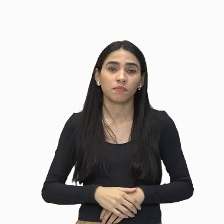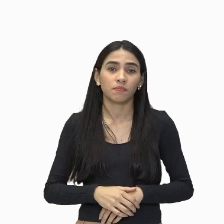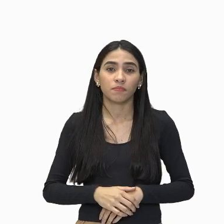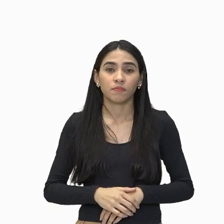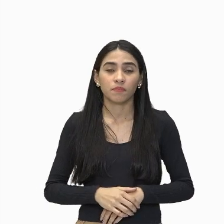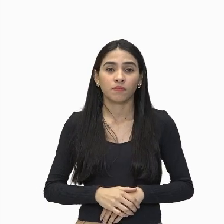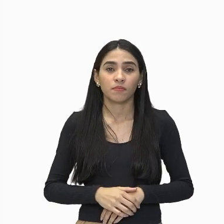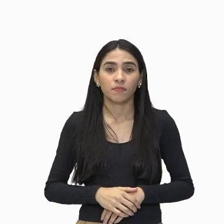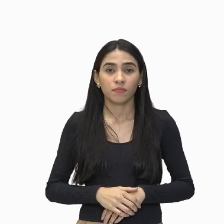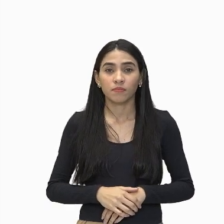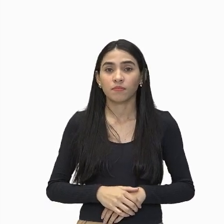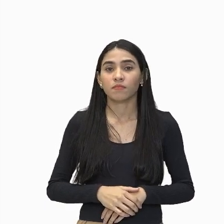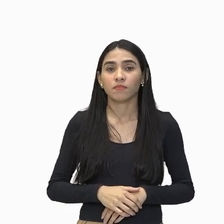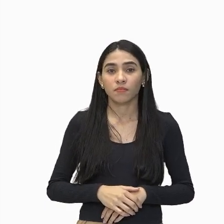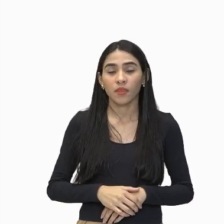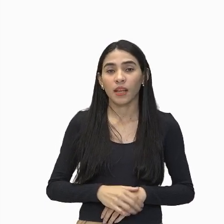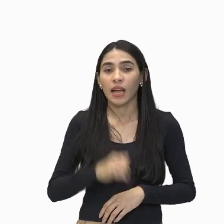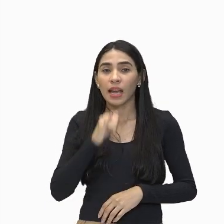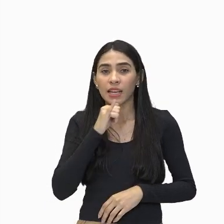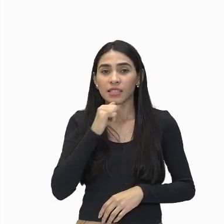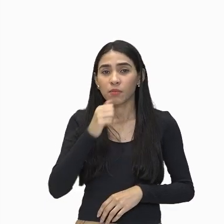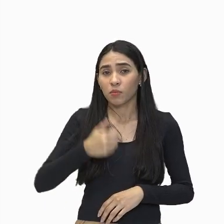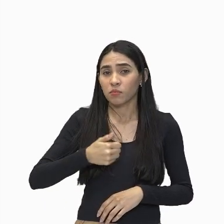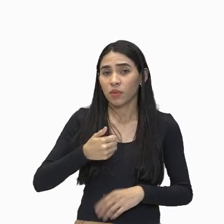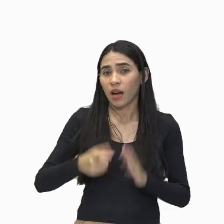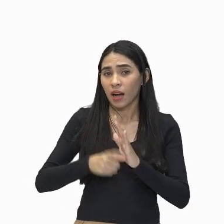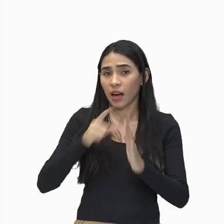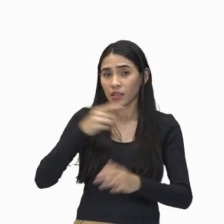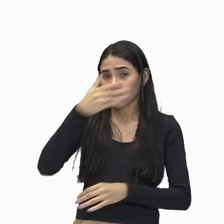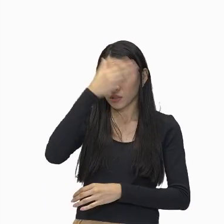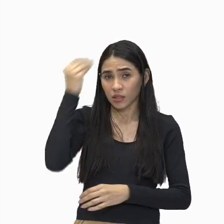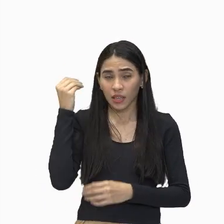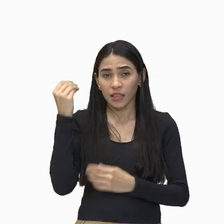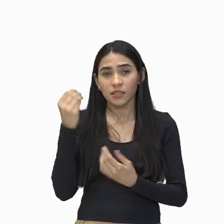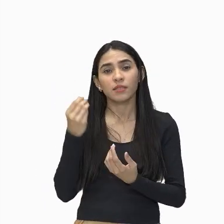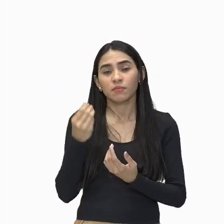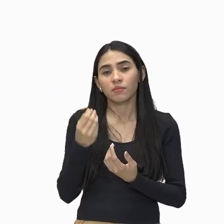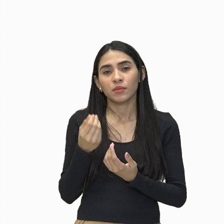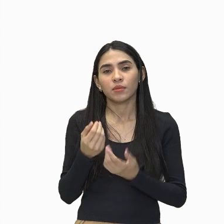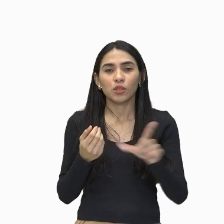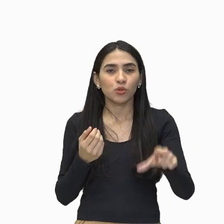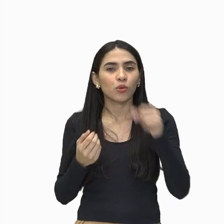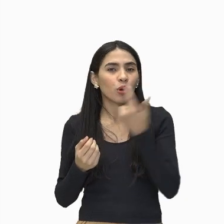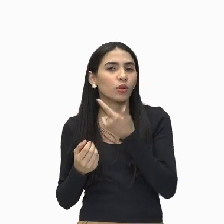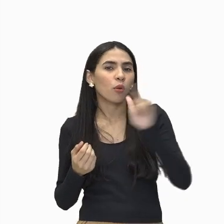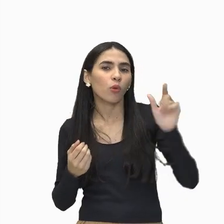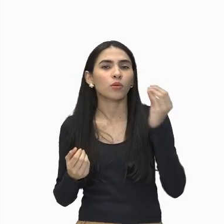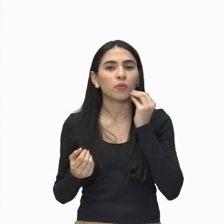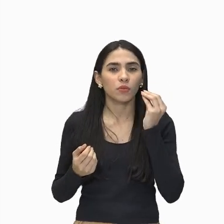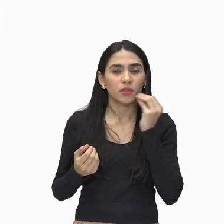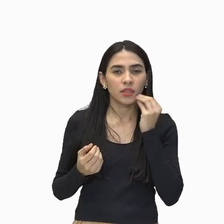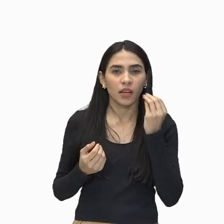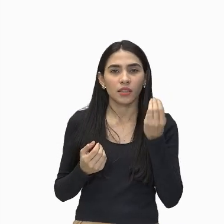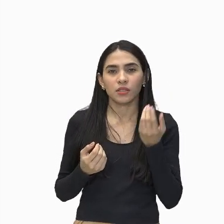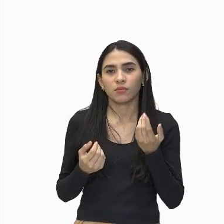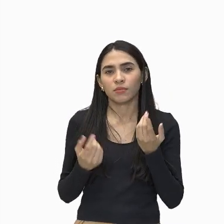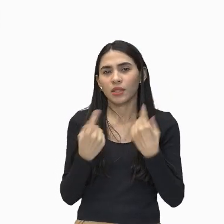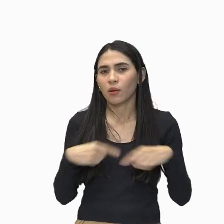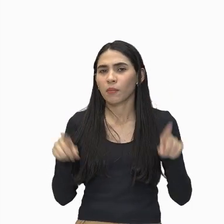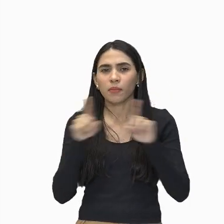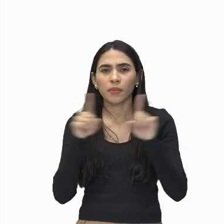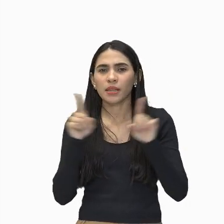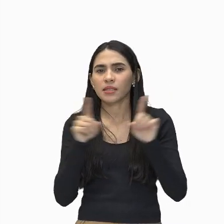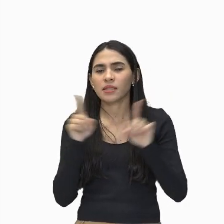faz? Esquece a primeira e vai para a outra sem maiores dramas.